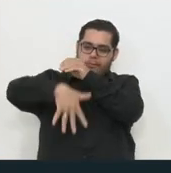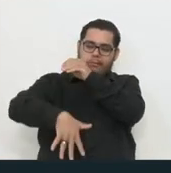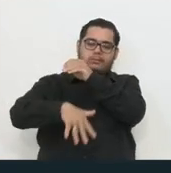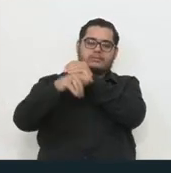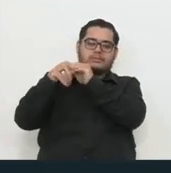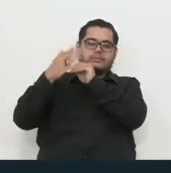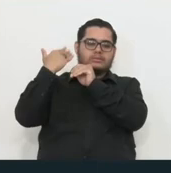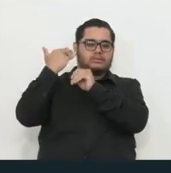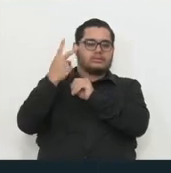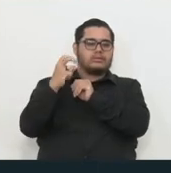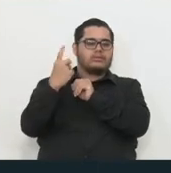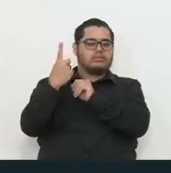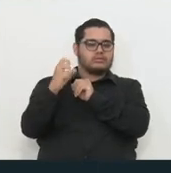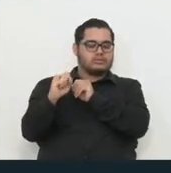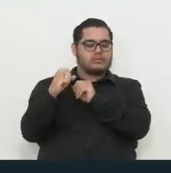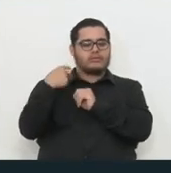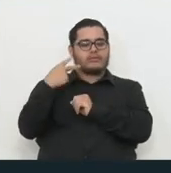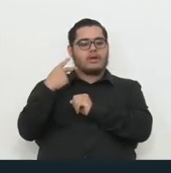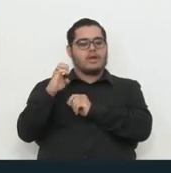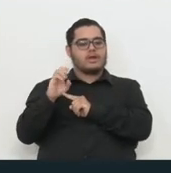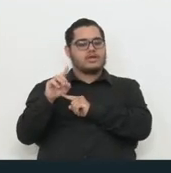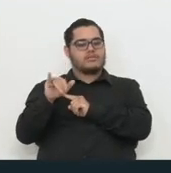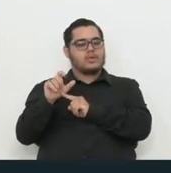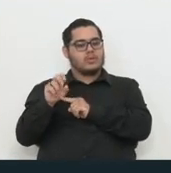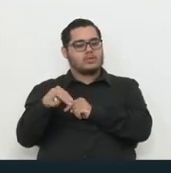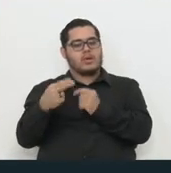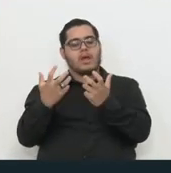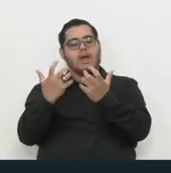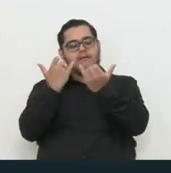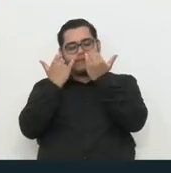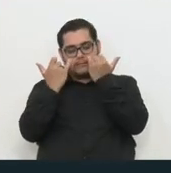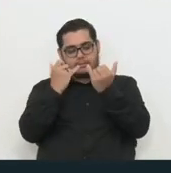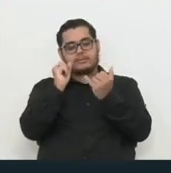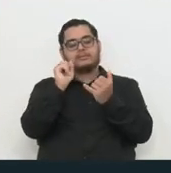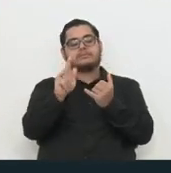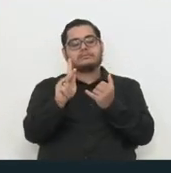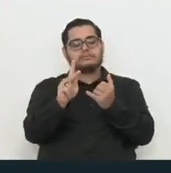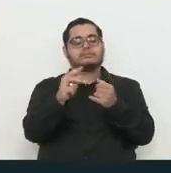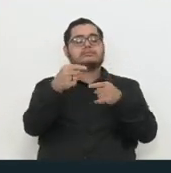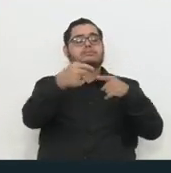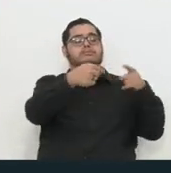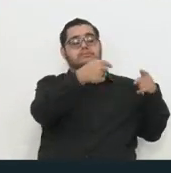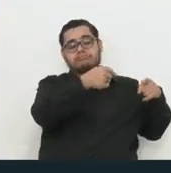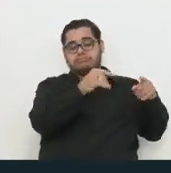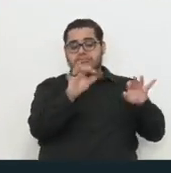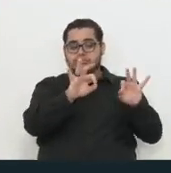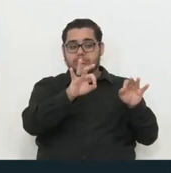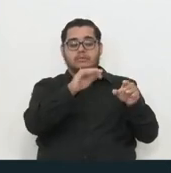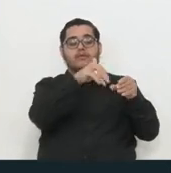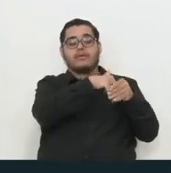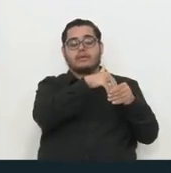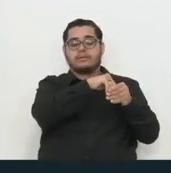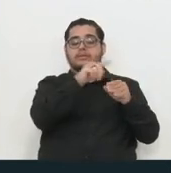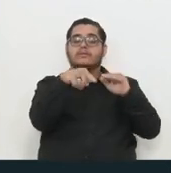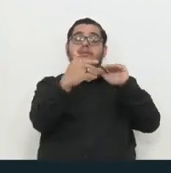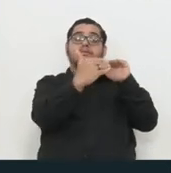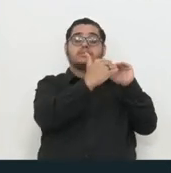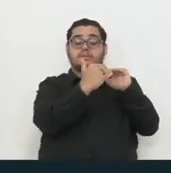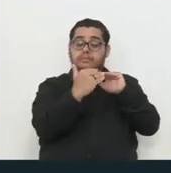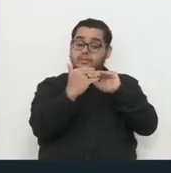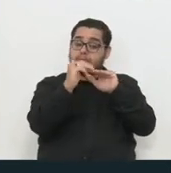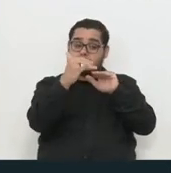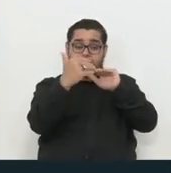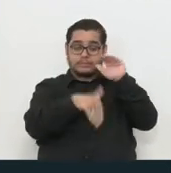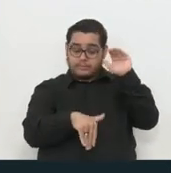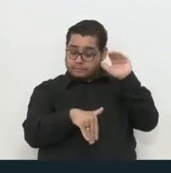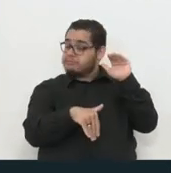a outra operadora em discussão encerrado a discussão em votação os vereadores foram corolas permanentes Como estão os contrário se